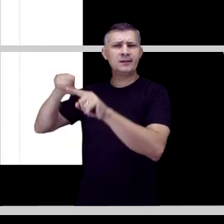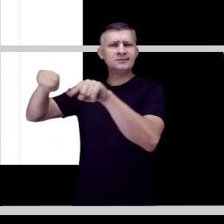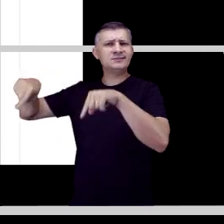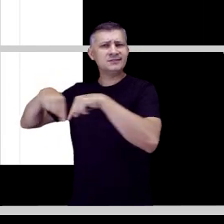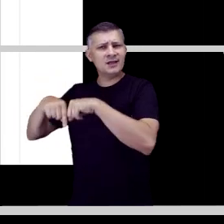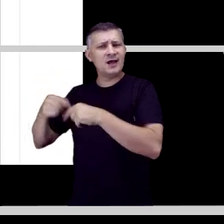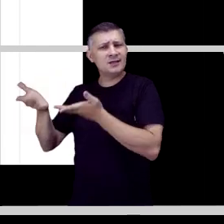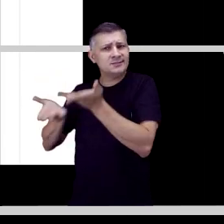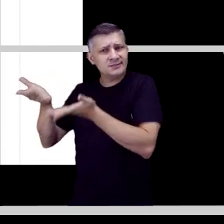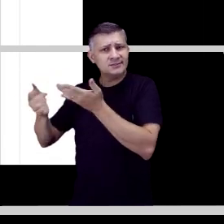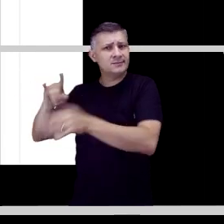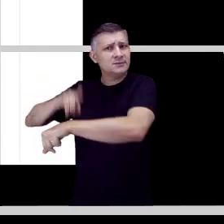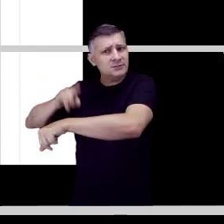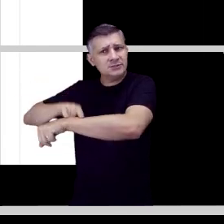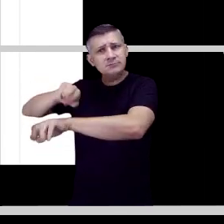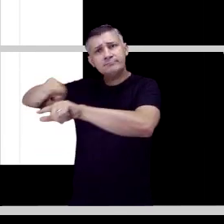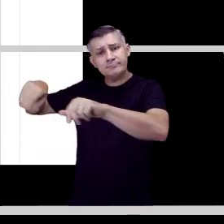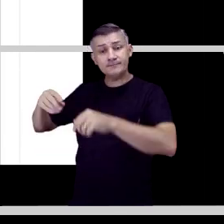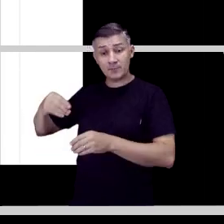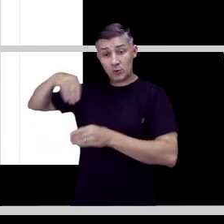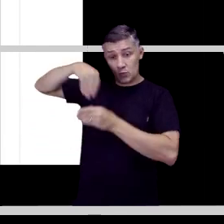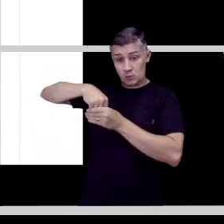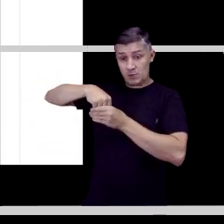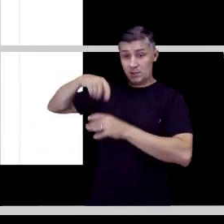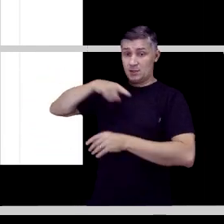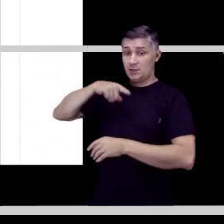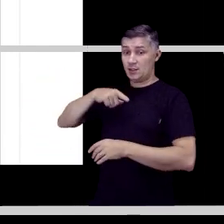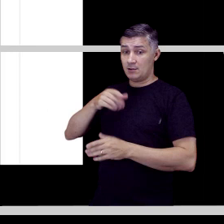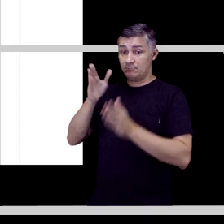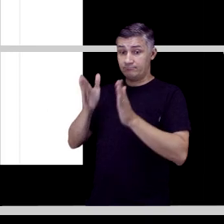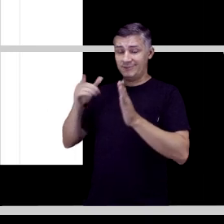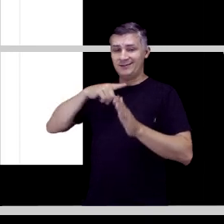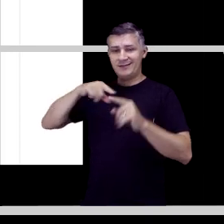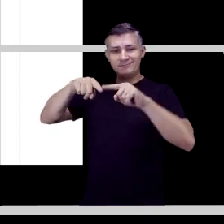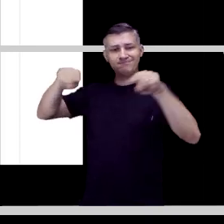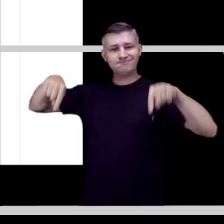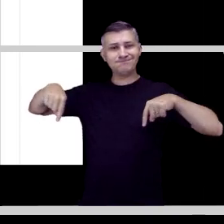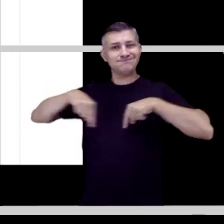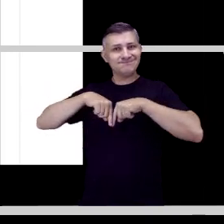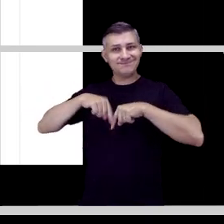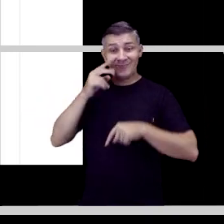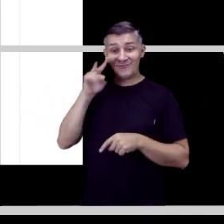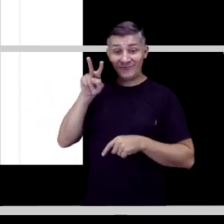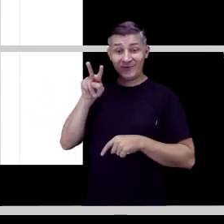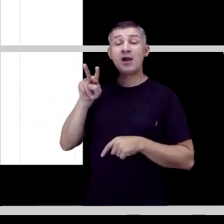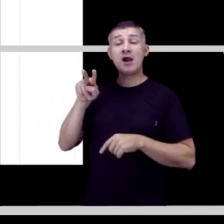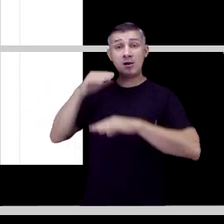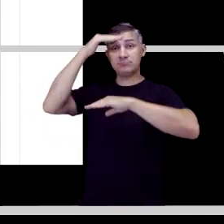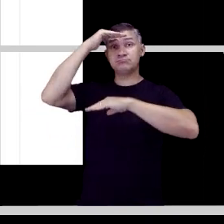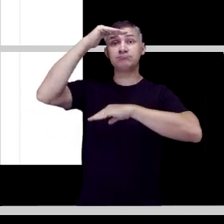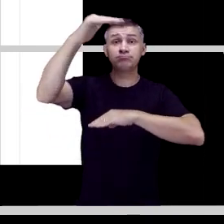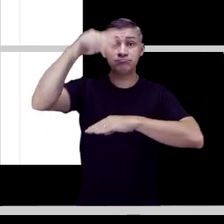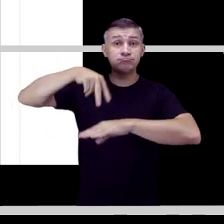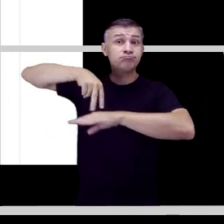os estúdios, ateliês, né, banheiros, ao centro essa grande varanda, né? Então essa é uma